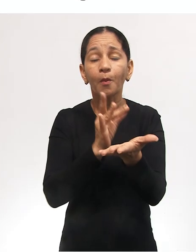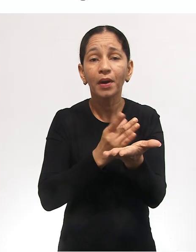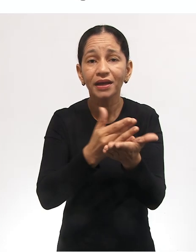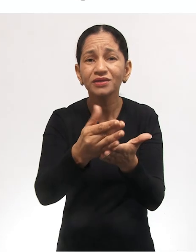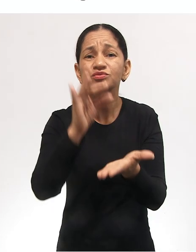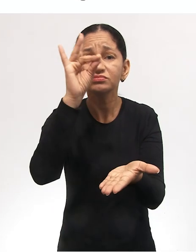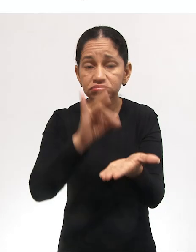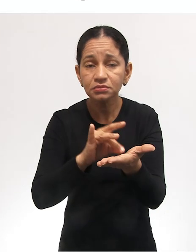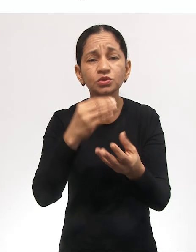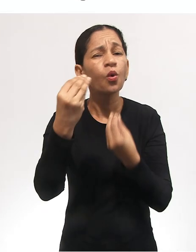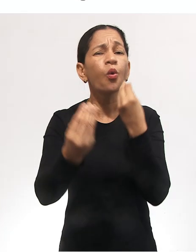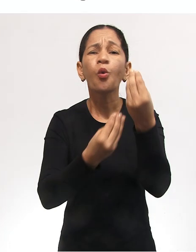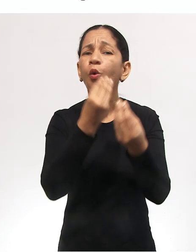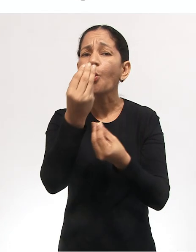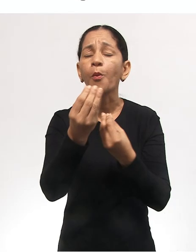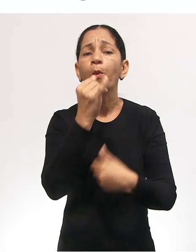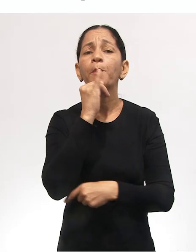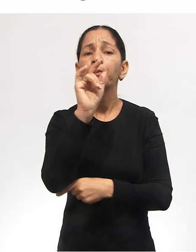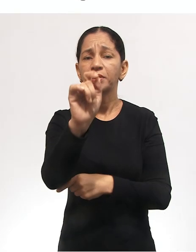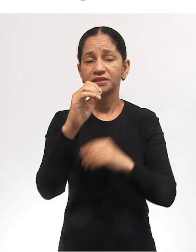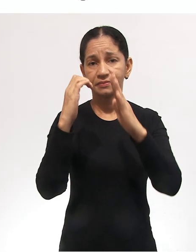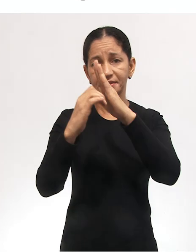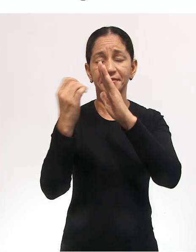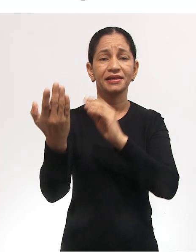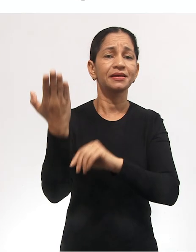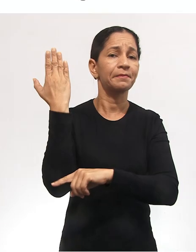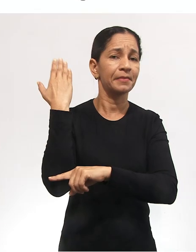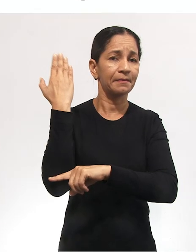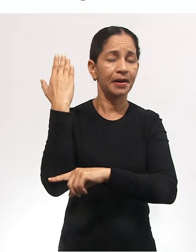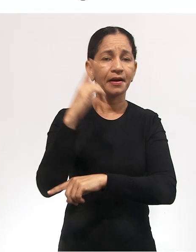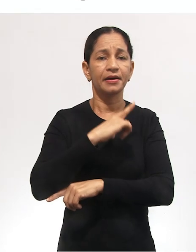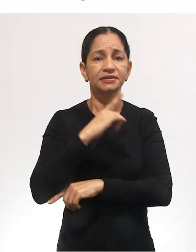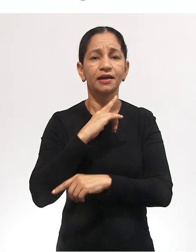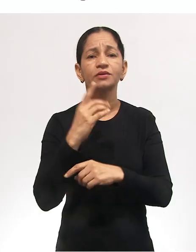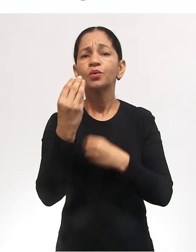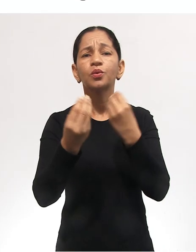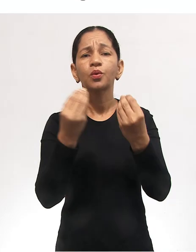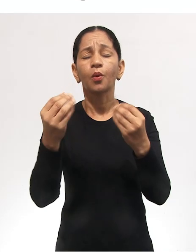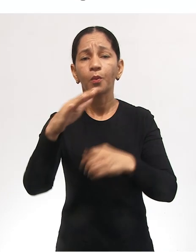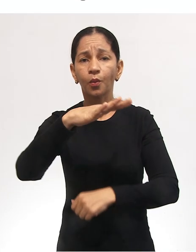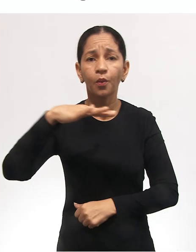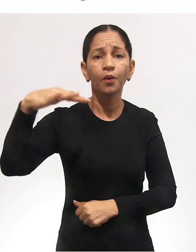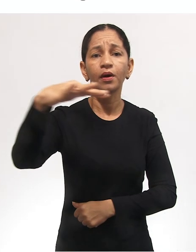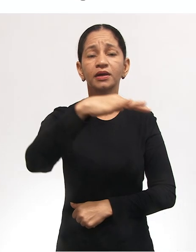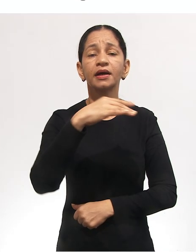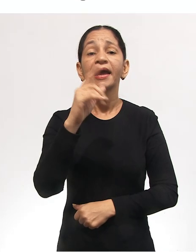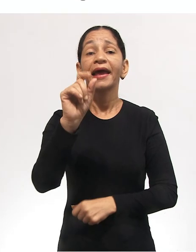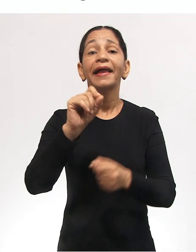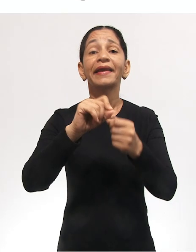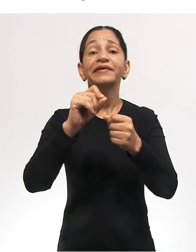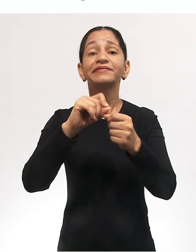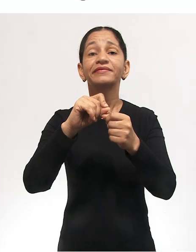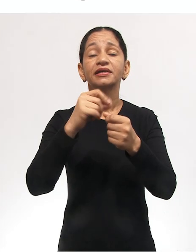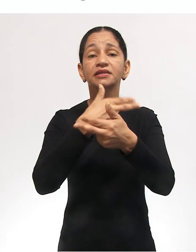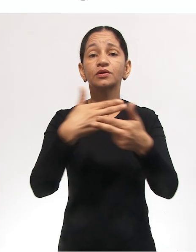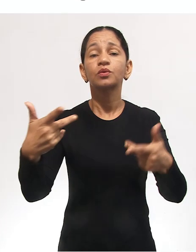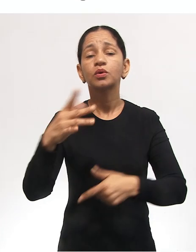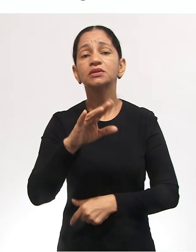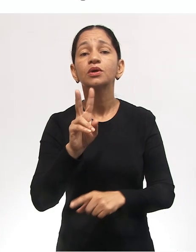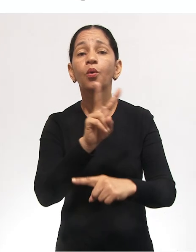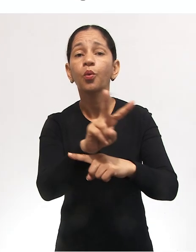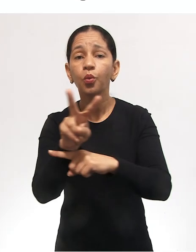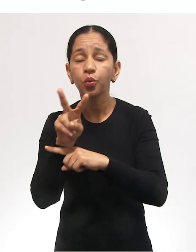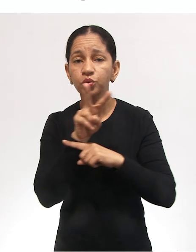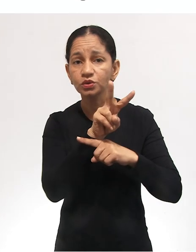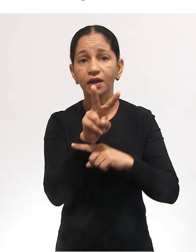lá. Essa empresa que eu trabalhava, quando eu citei para vocês, era uma empresa de suplementação animal. Então